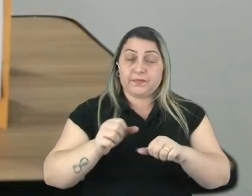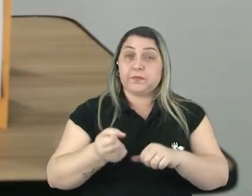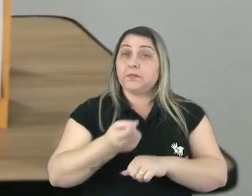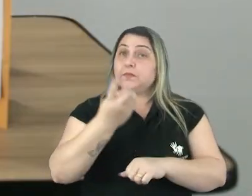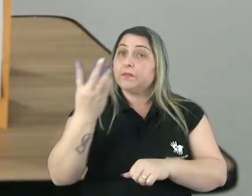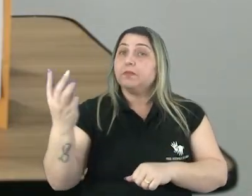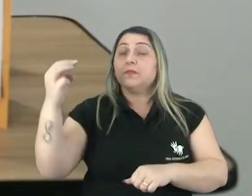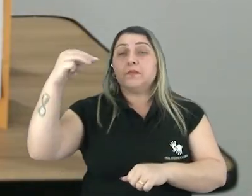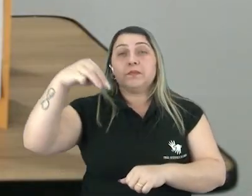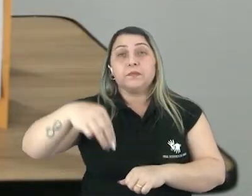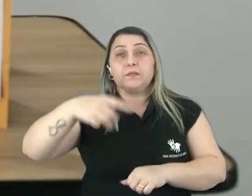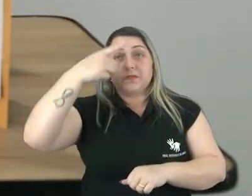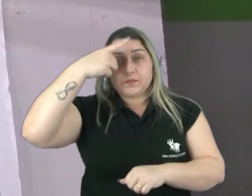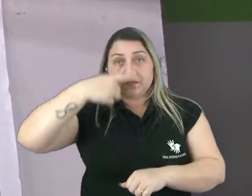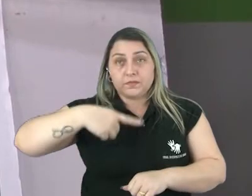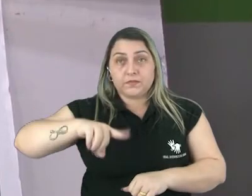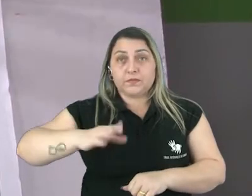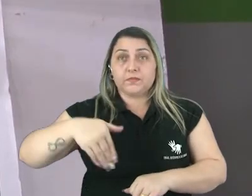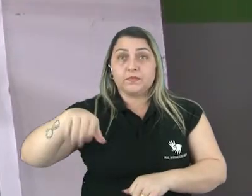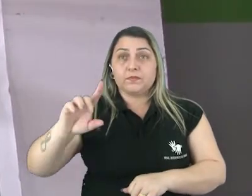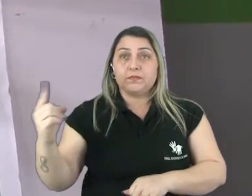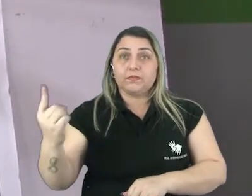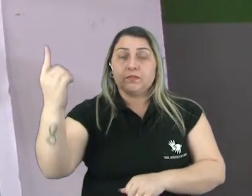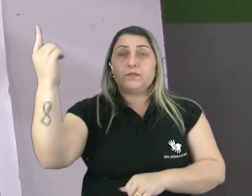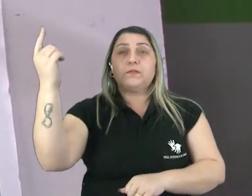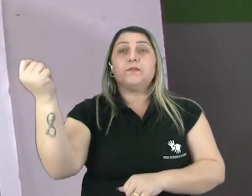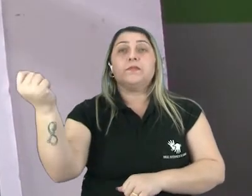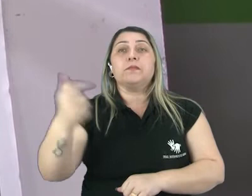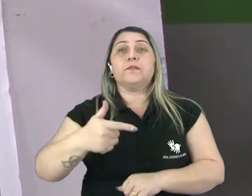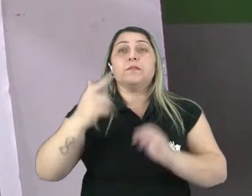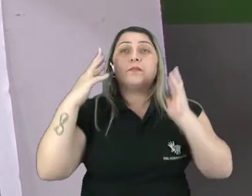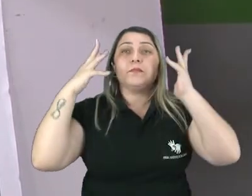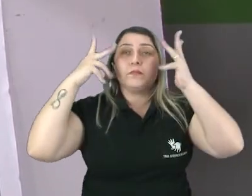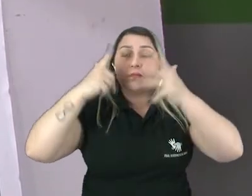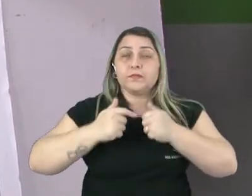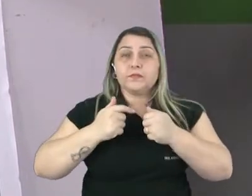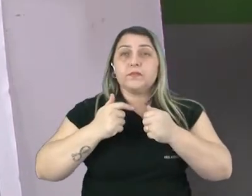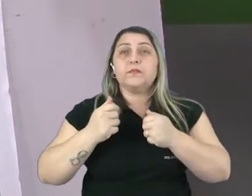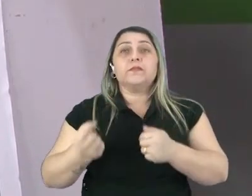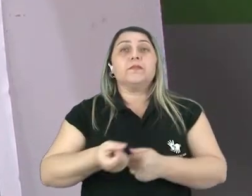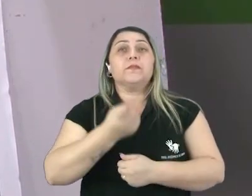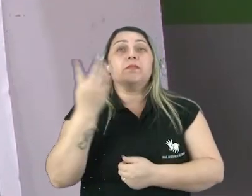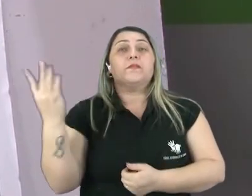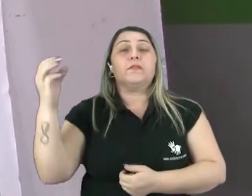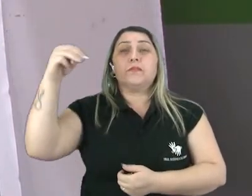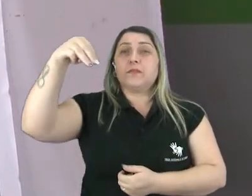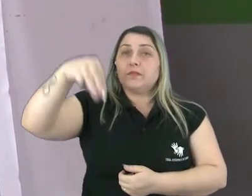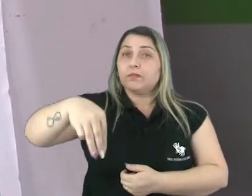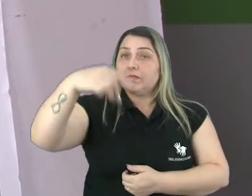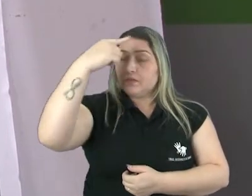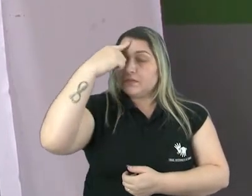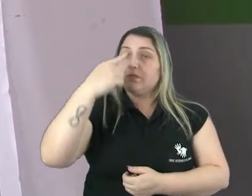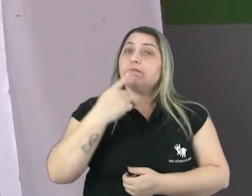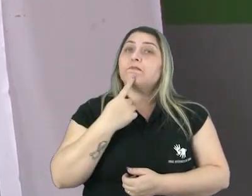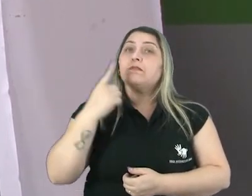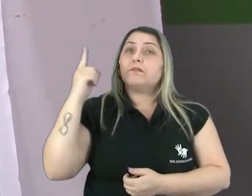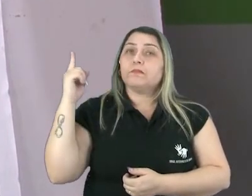o elefante é mais alto que o leão? O elefante, ele tem quantos metros aqui nesta